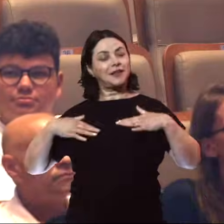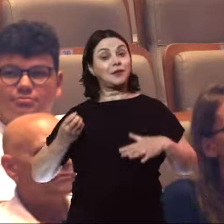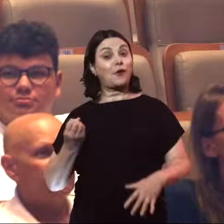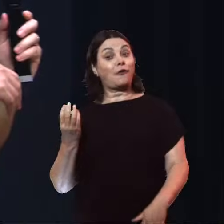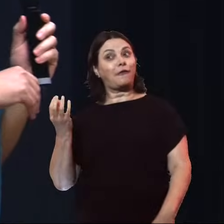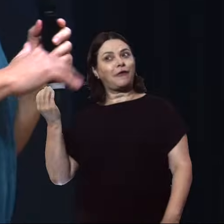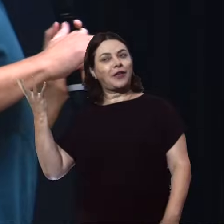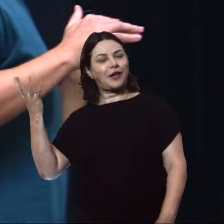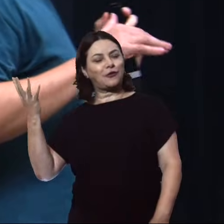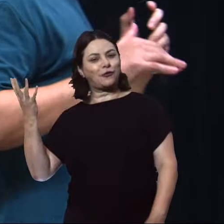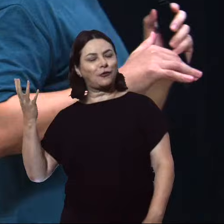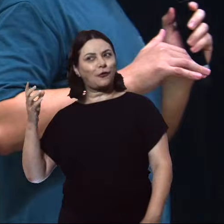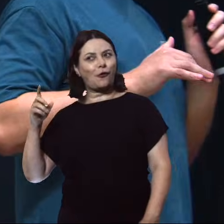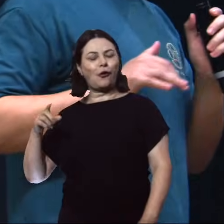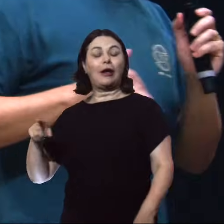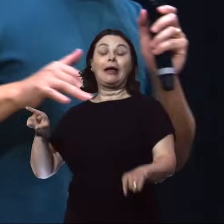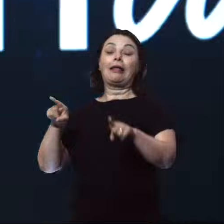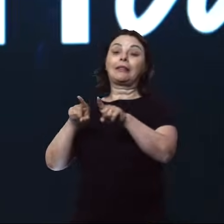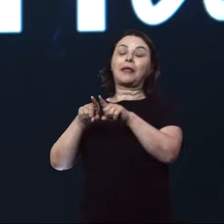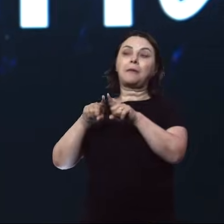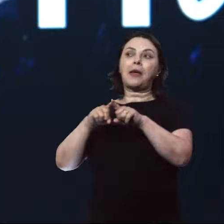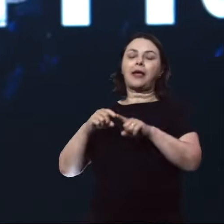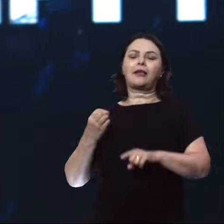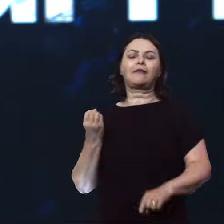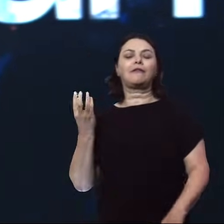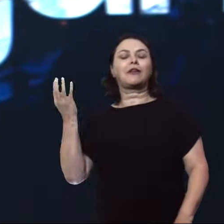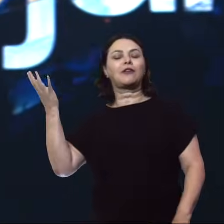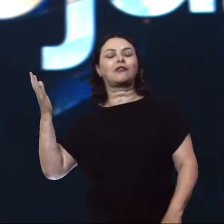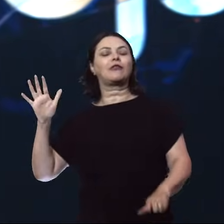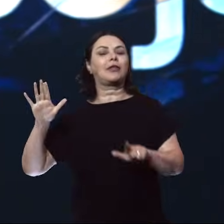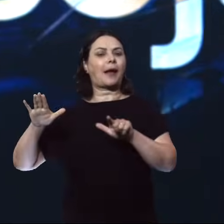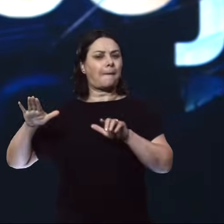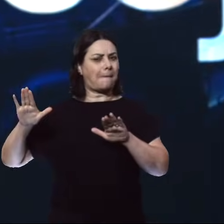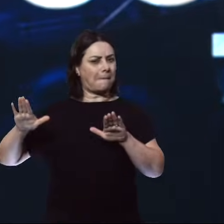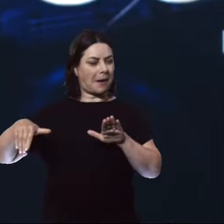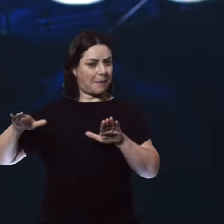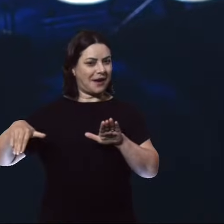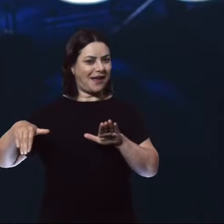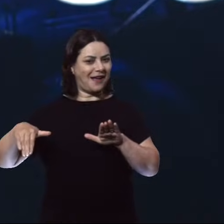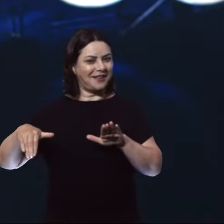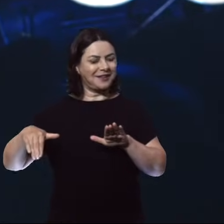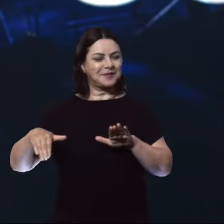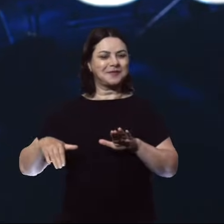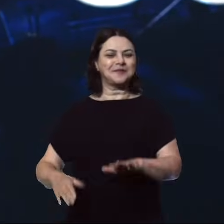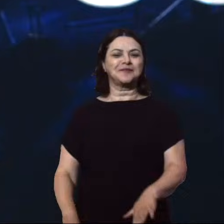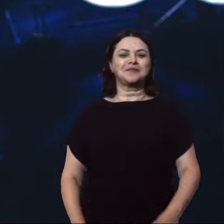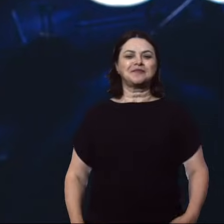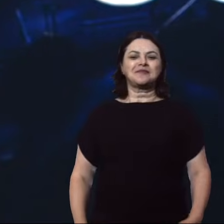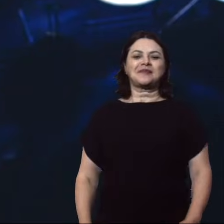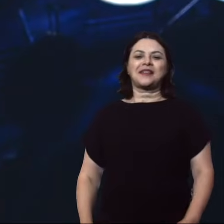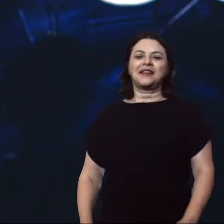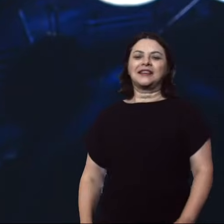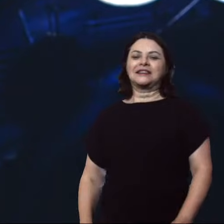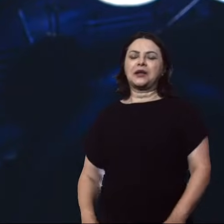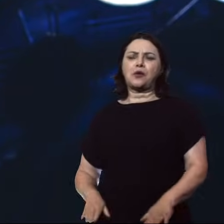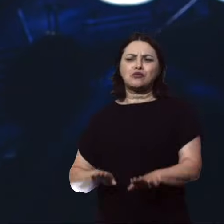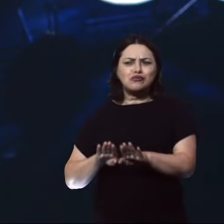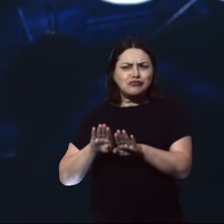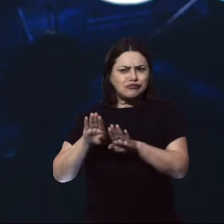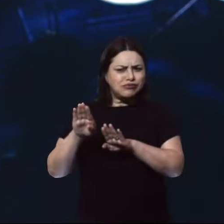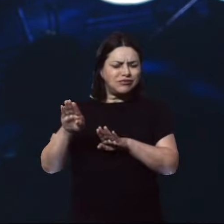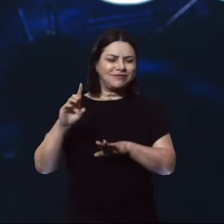praia, aproveitaram. Foi legal, deu boa, foi tranquilo. Passou perrengue? Não? Pegou trânsito? Alguma coisa